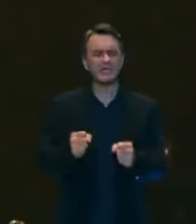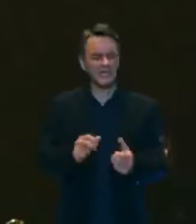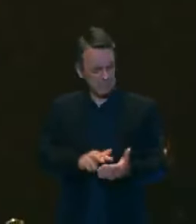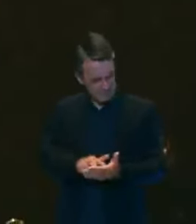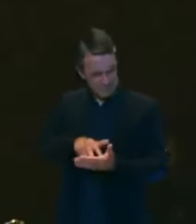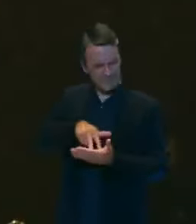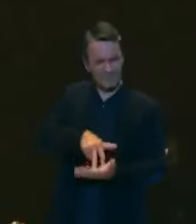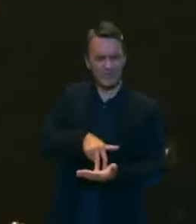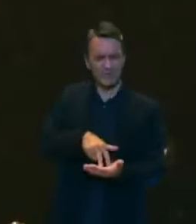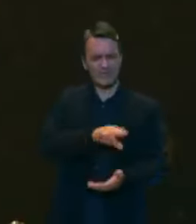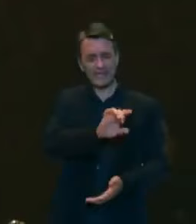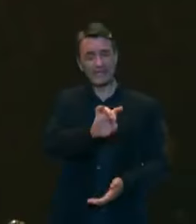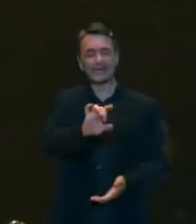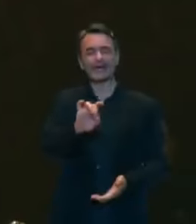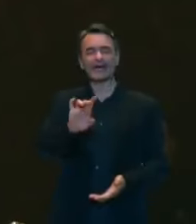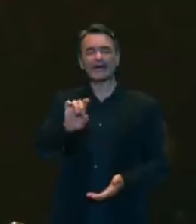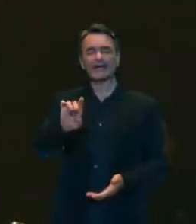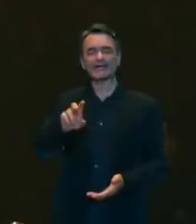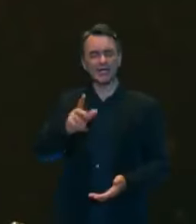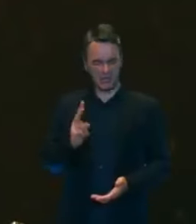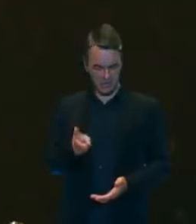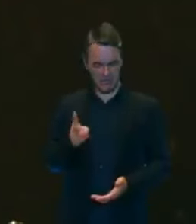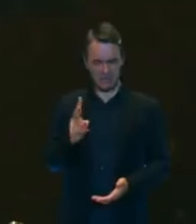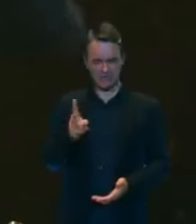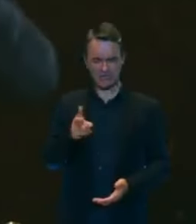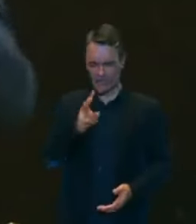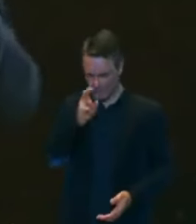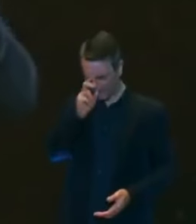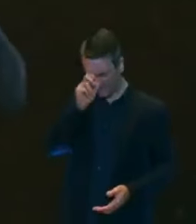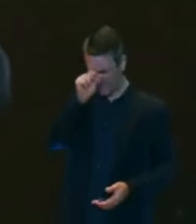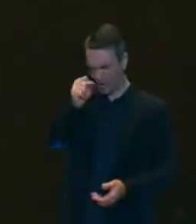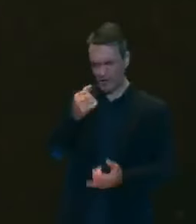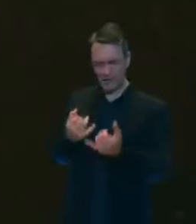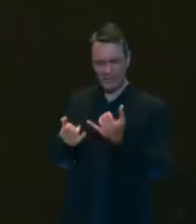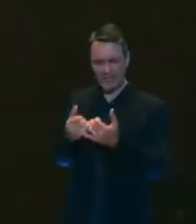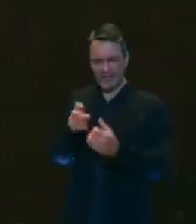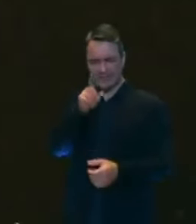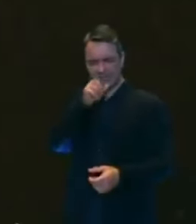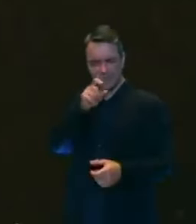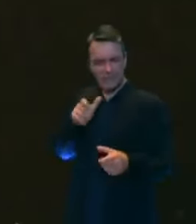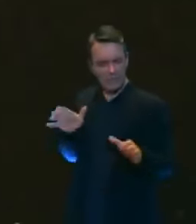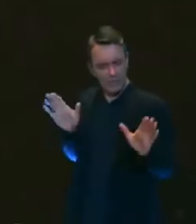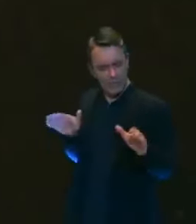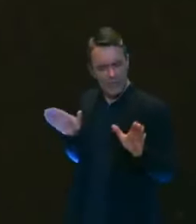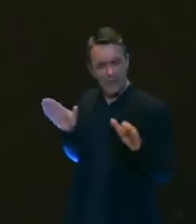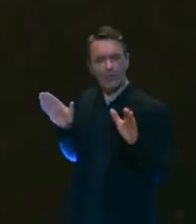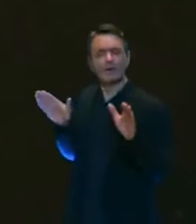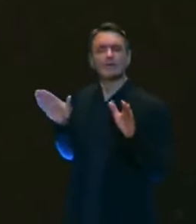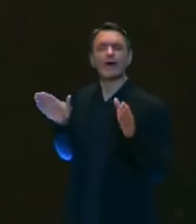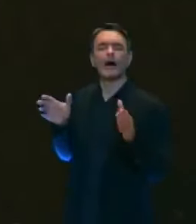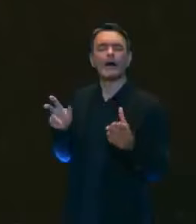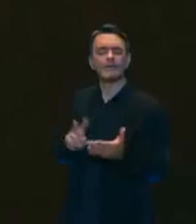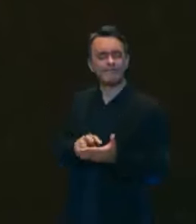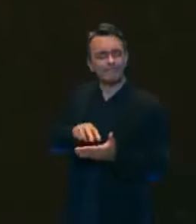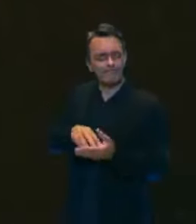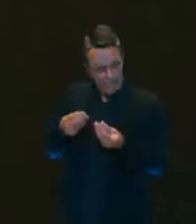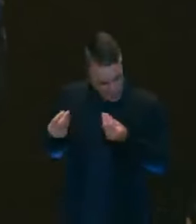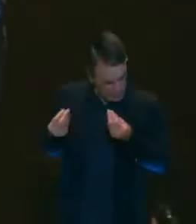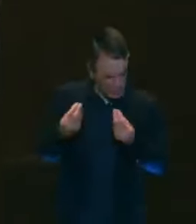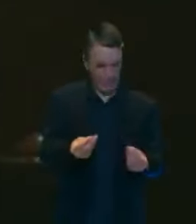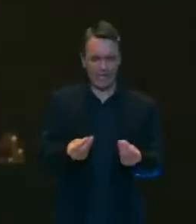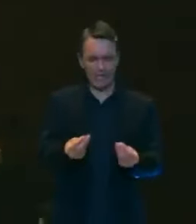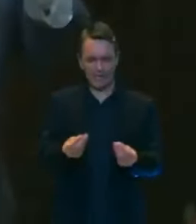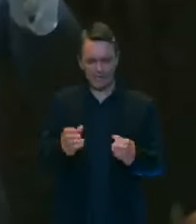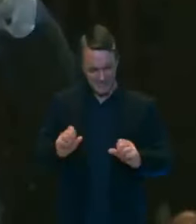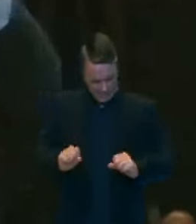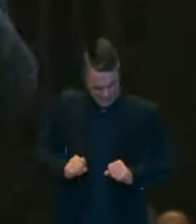fraquejar, que eles possam subir e voar como águias. Que o Senhor os fortaleça hoje, Pai.